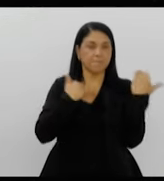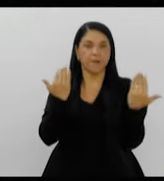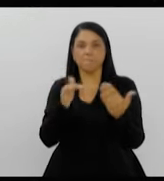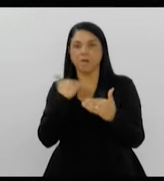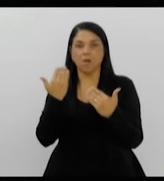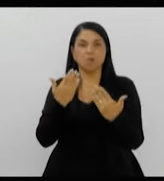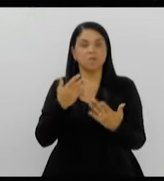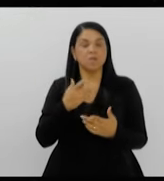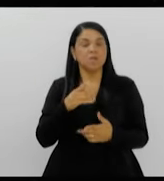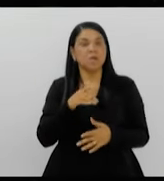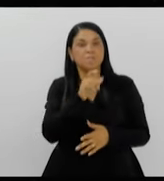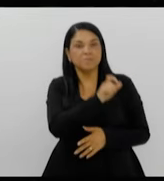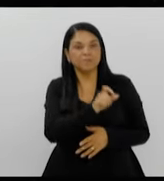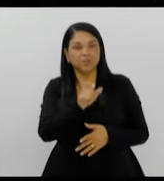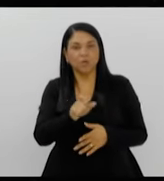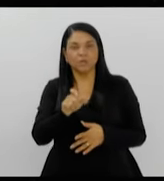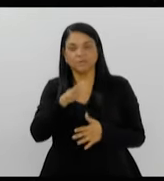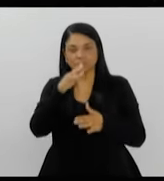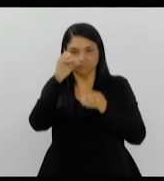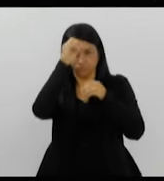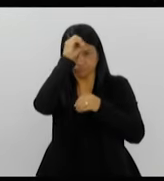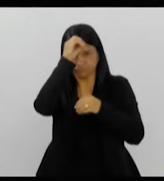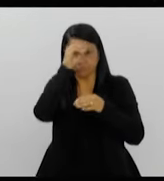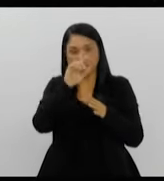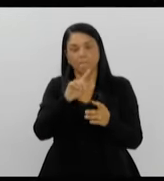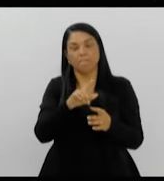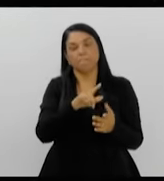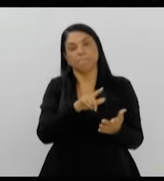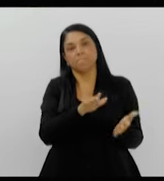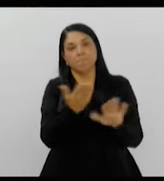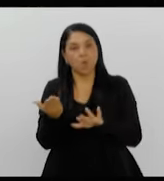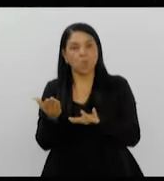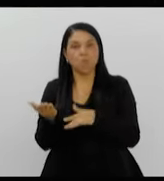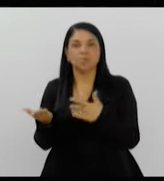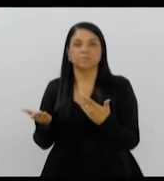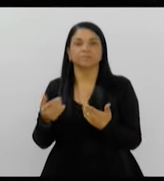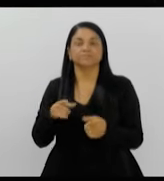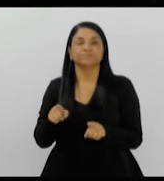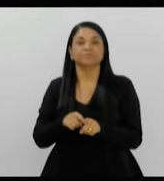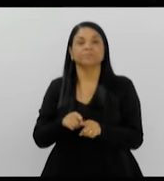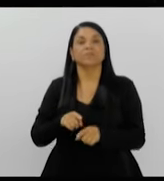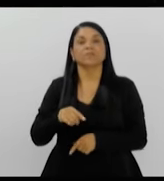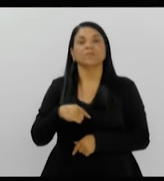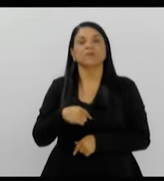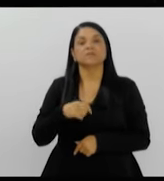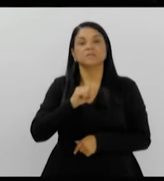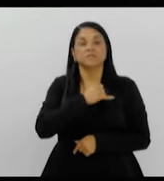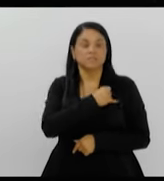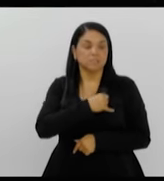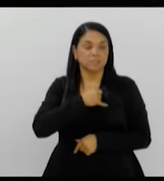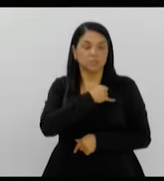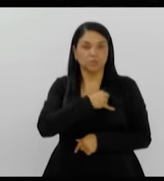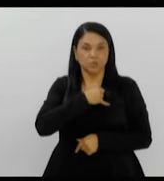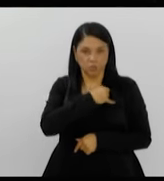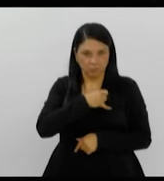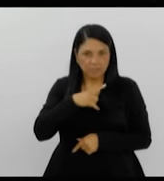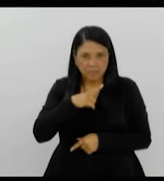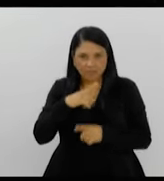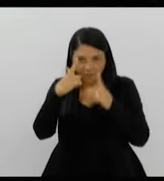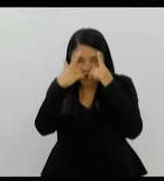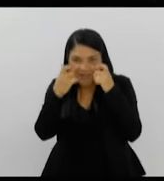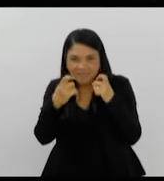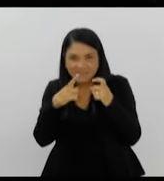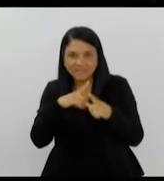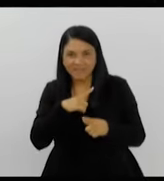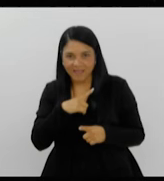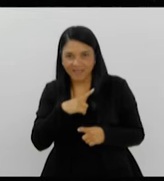todo tá nas páginas Saímos de Nova Iguaçu São João de Miriti tem